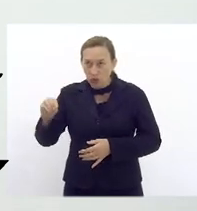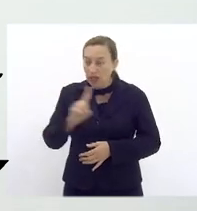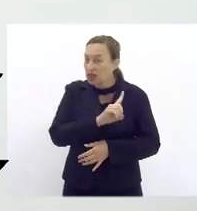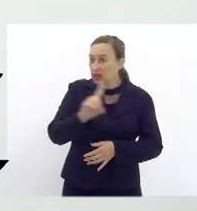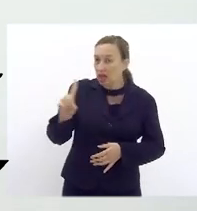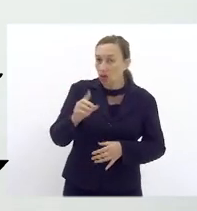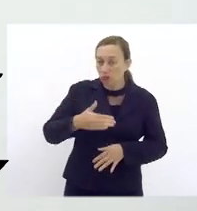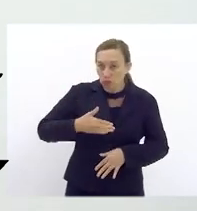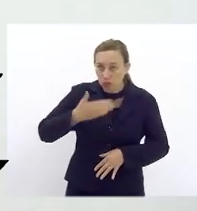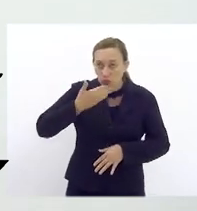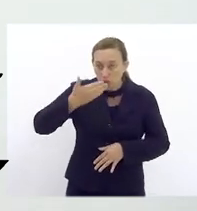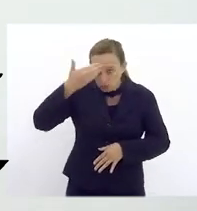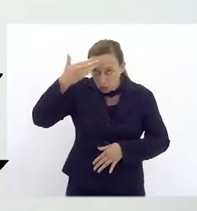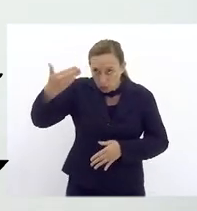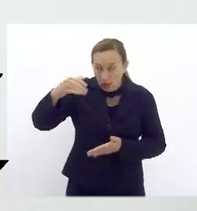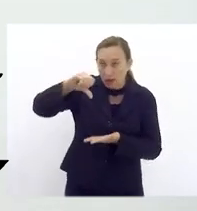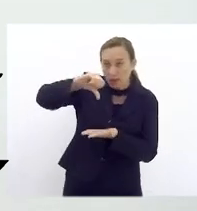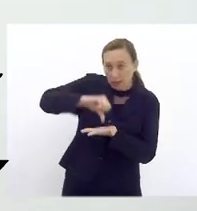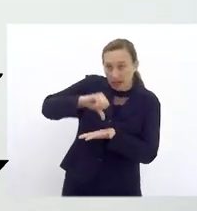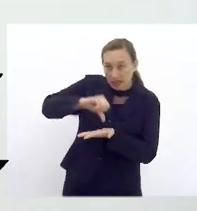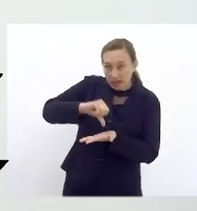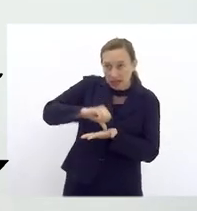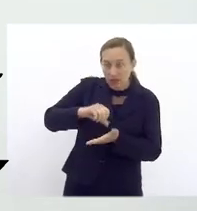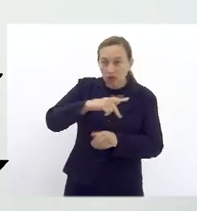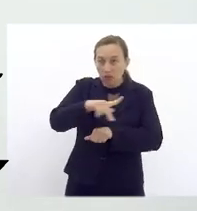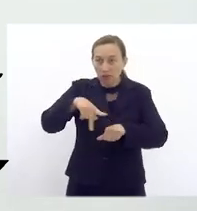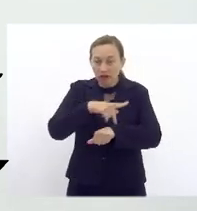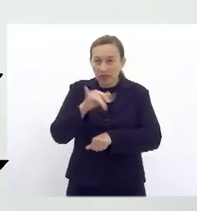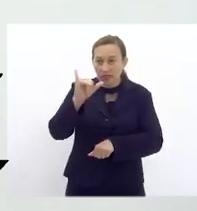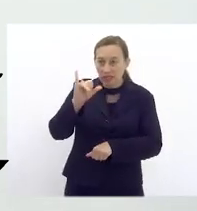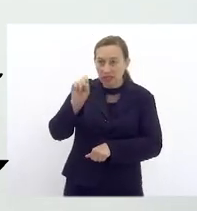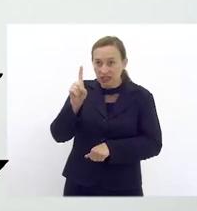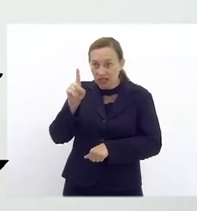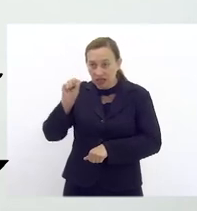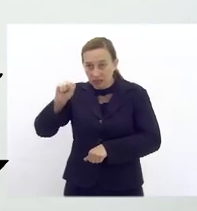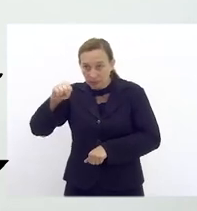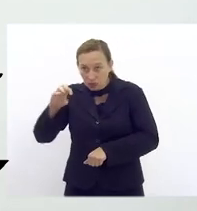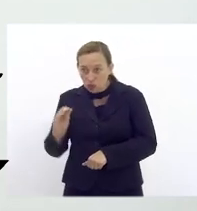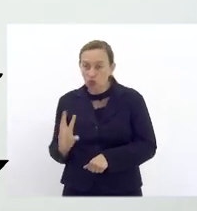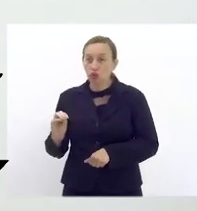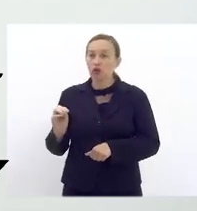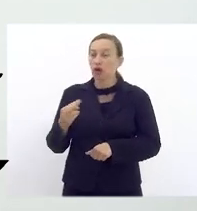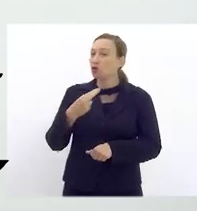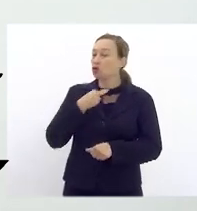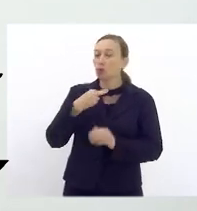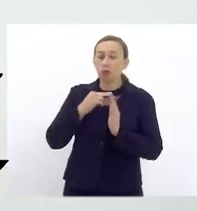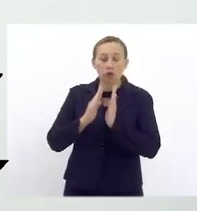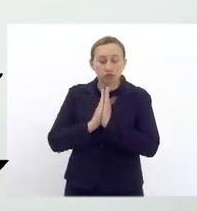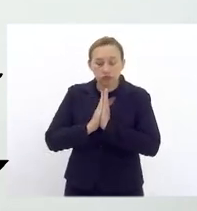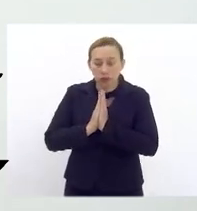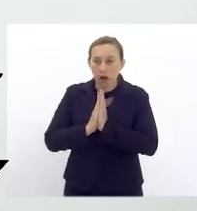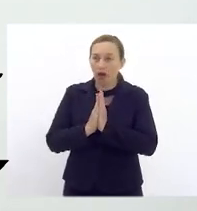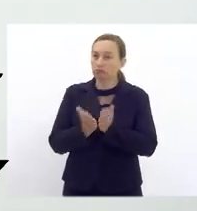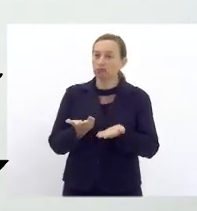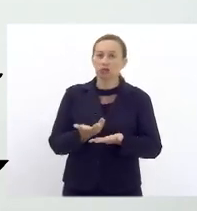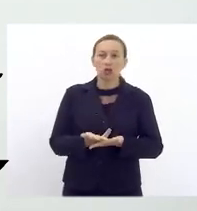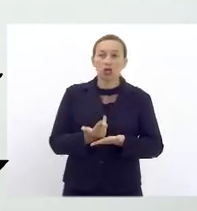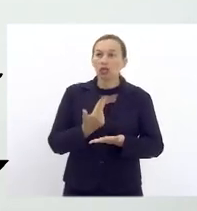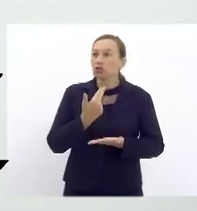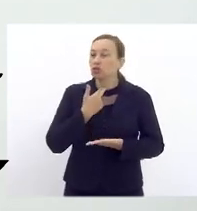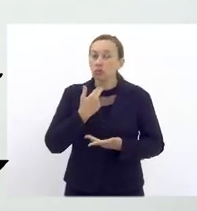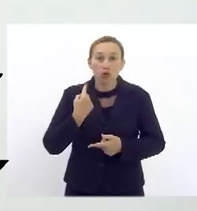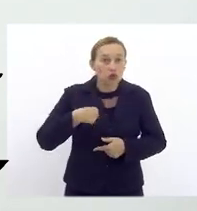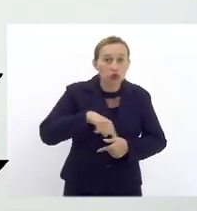eu no Paquistão um país islâmico eu não posso rezar não posso ir